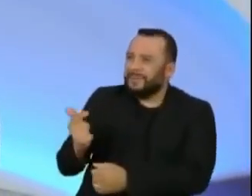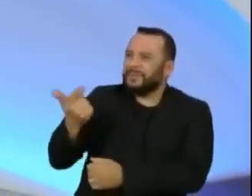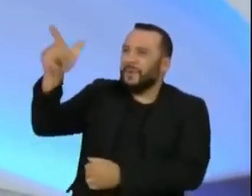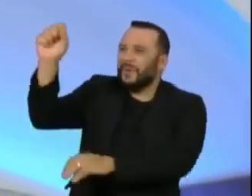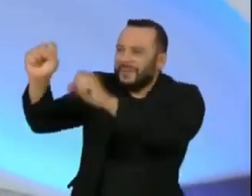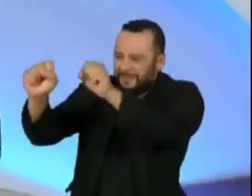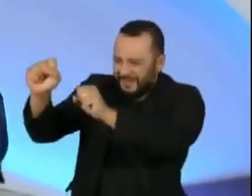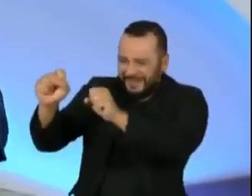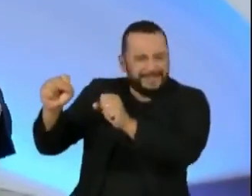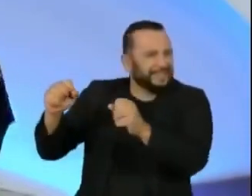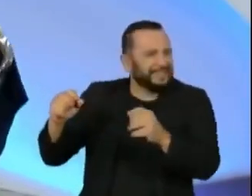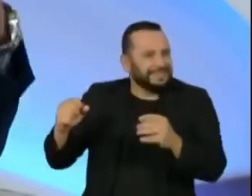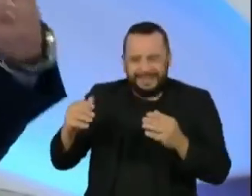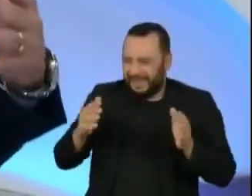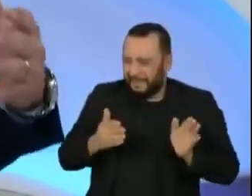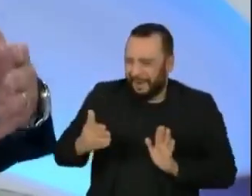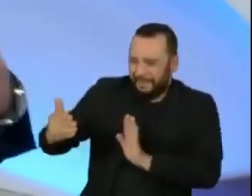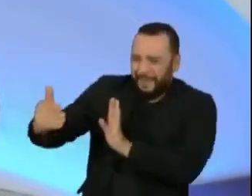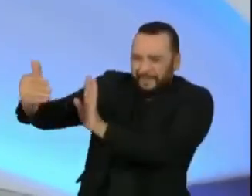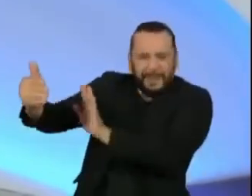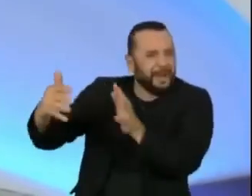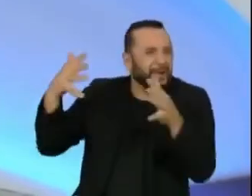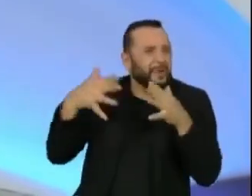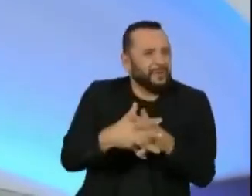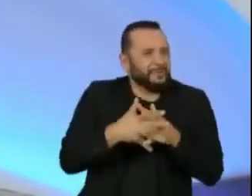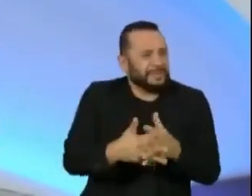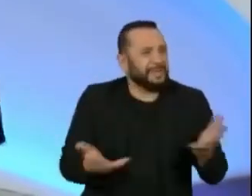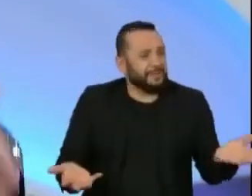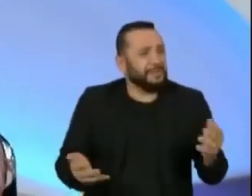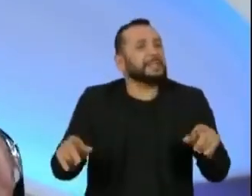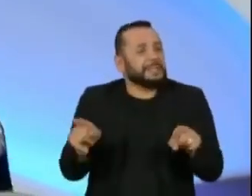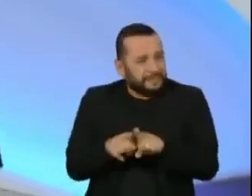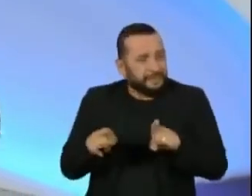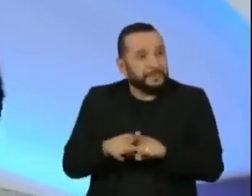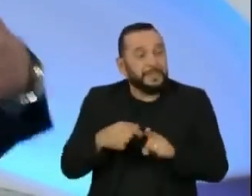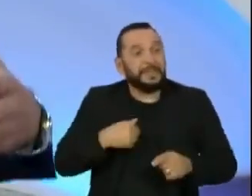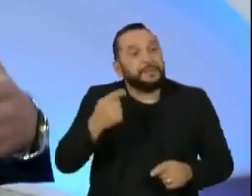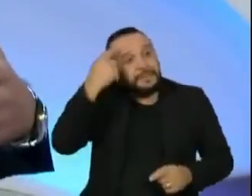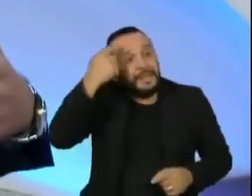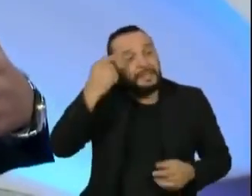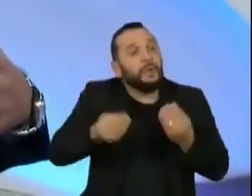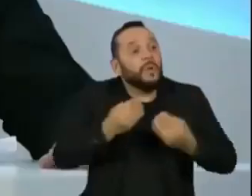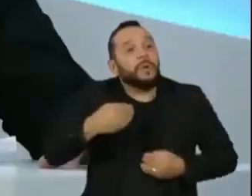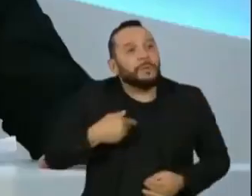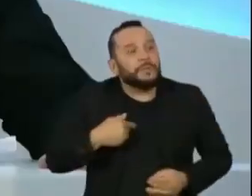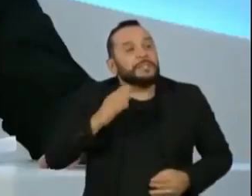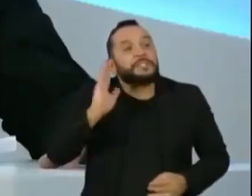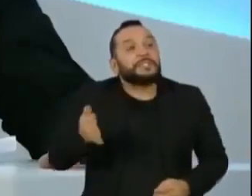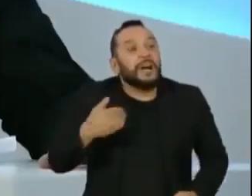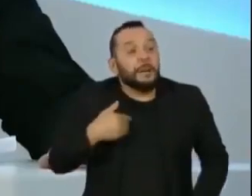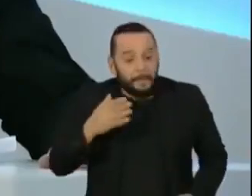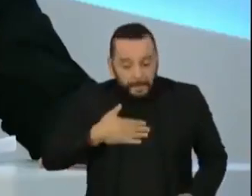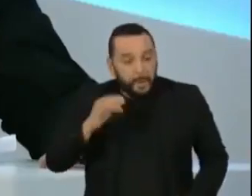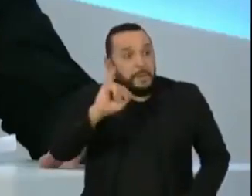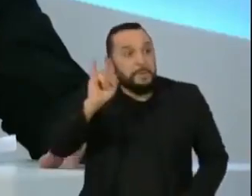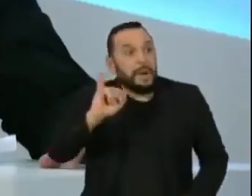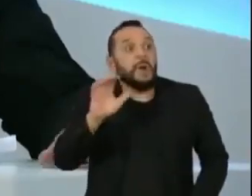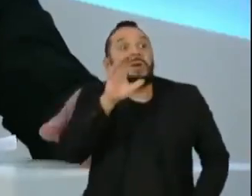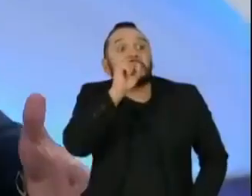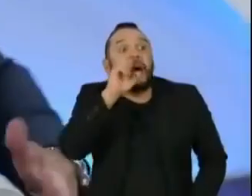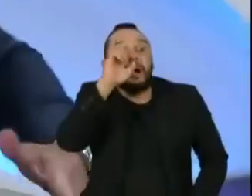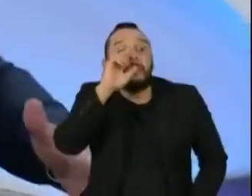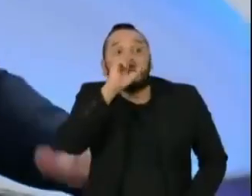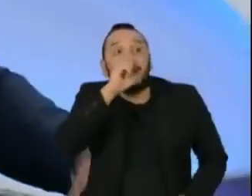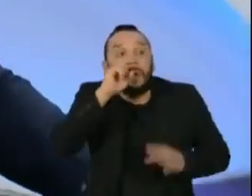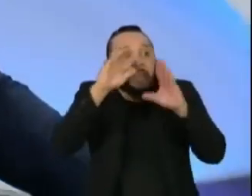invoice que a priori era para fazer daquela forma, onde meu irmão recebe pressão num sábado à noite perguntando cadê a LI. O Roberto Dias mente